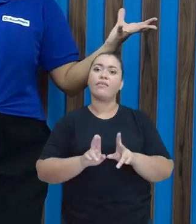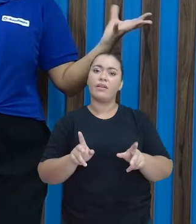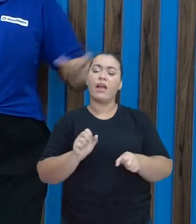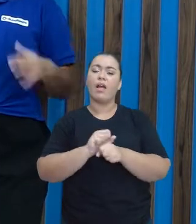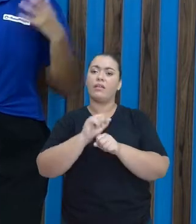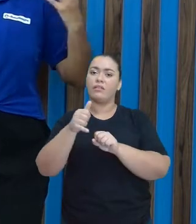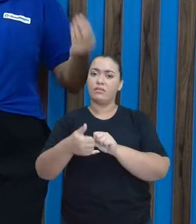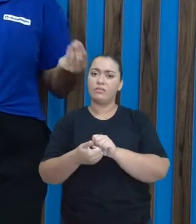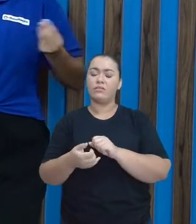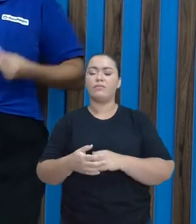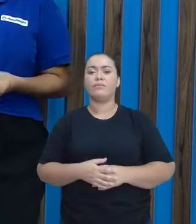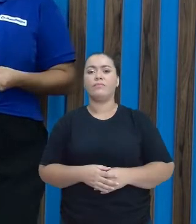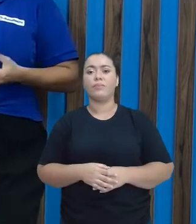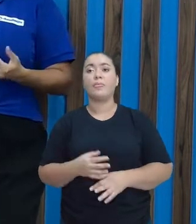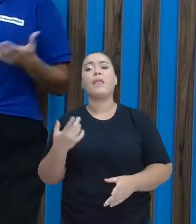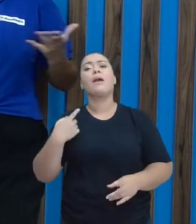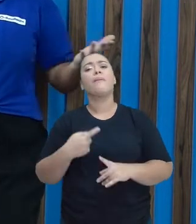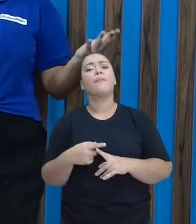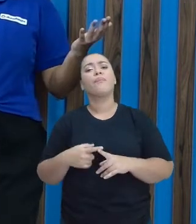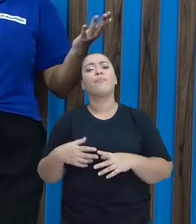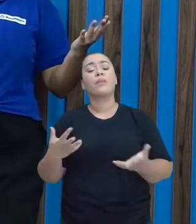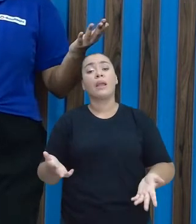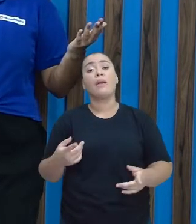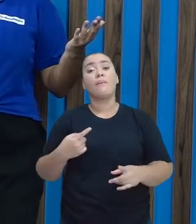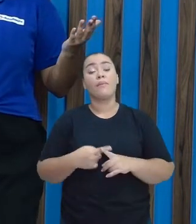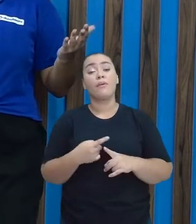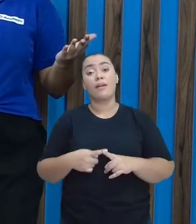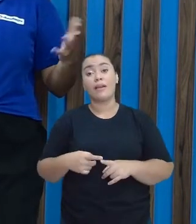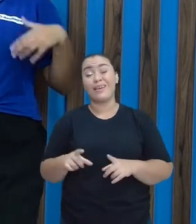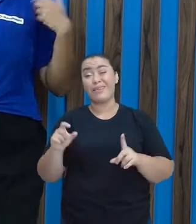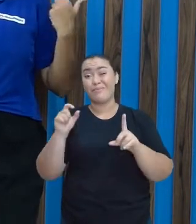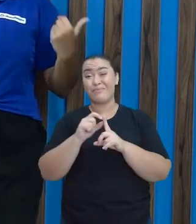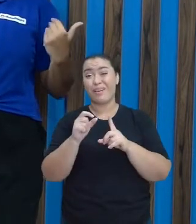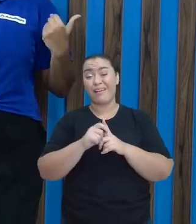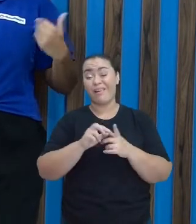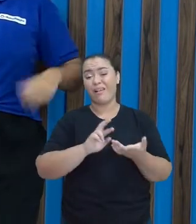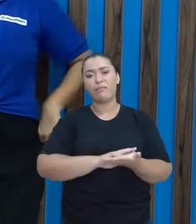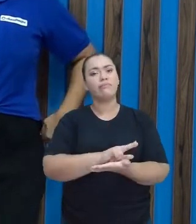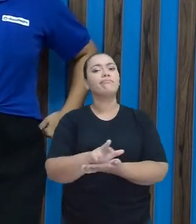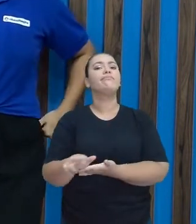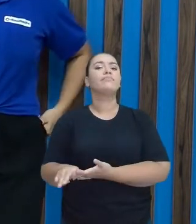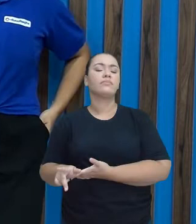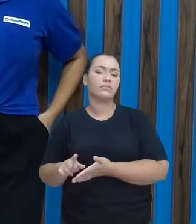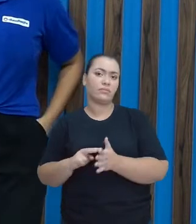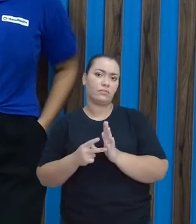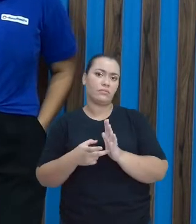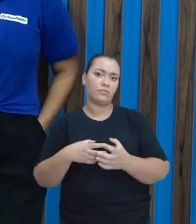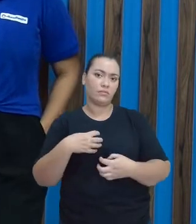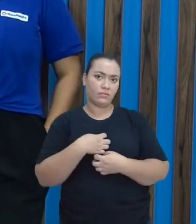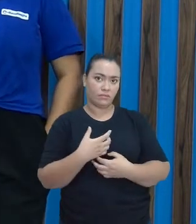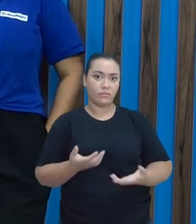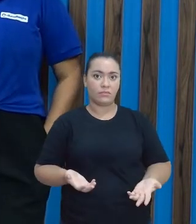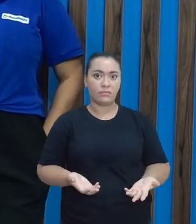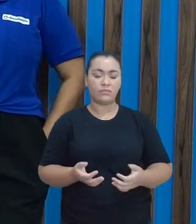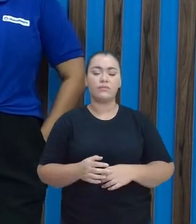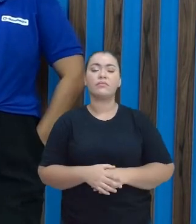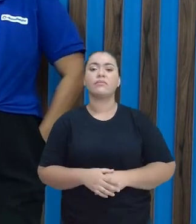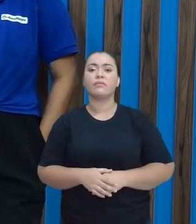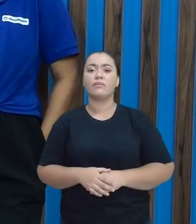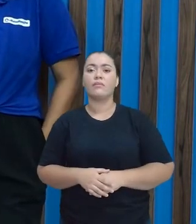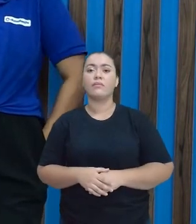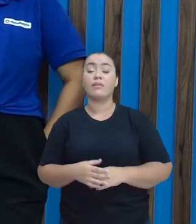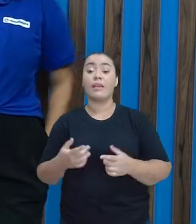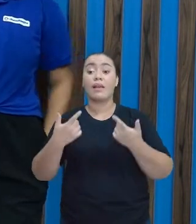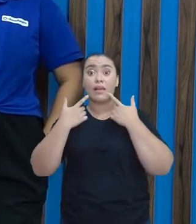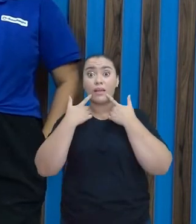Camille? Porque as palavras, elas são polissêmicas. Lembram? Eu falo muito isso. Que as palavras, elas têm... E a